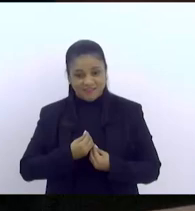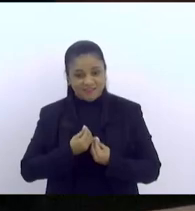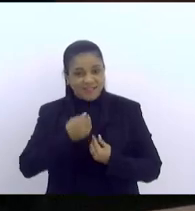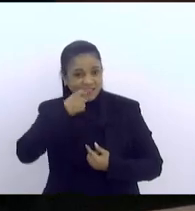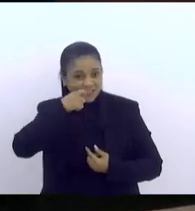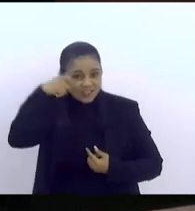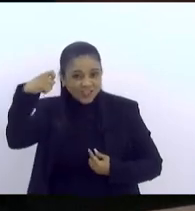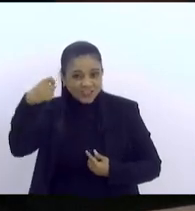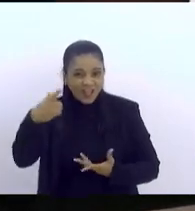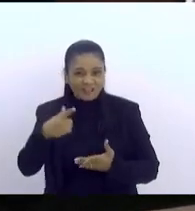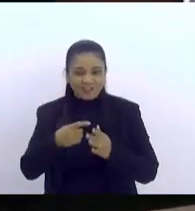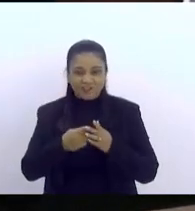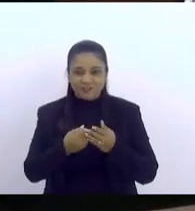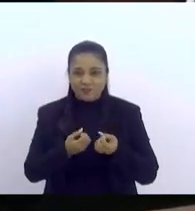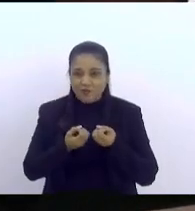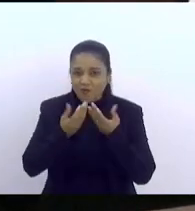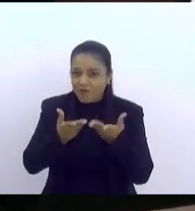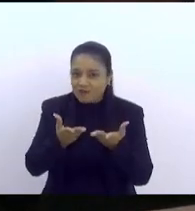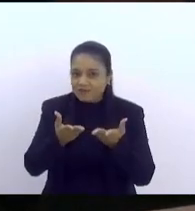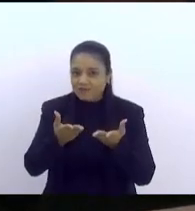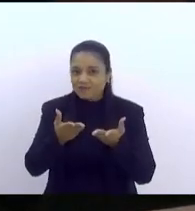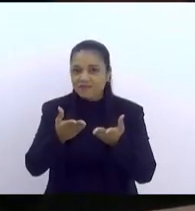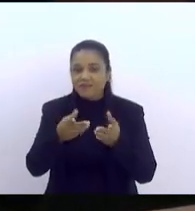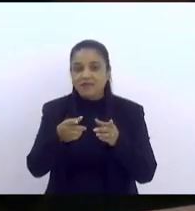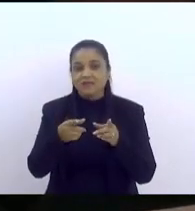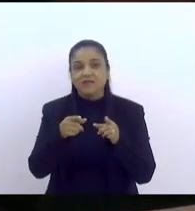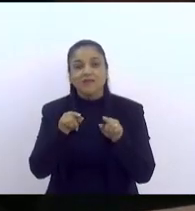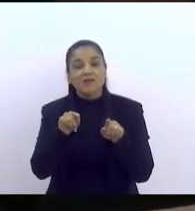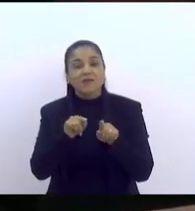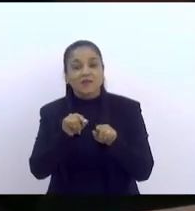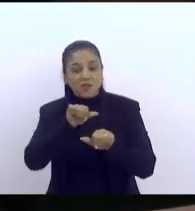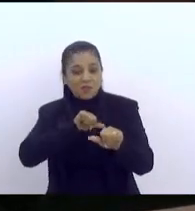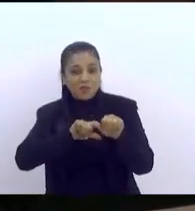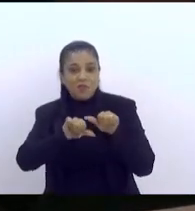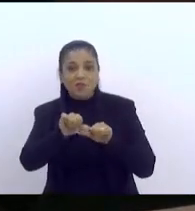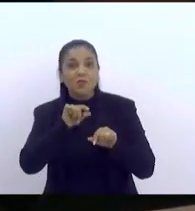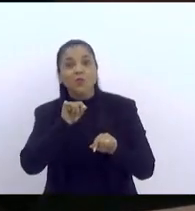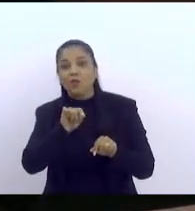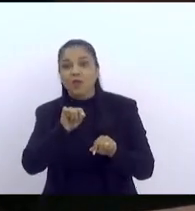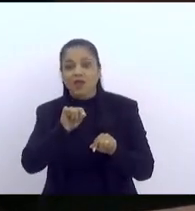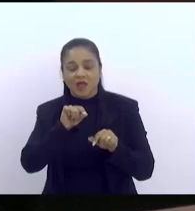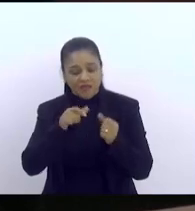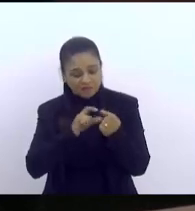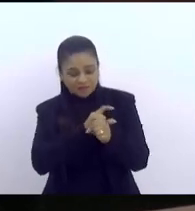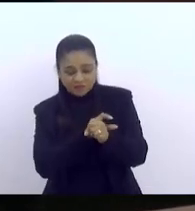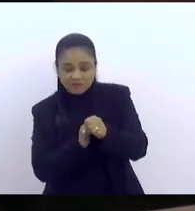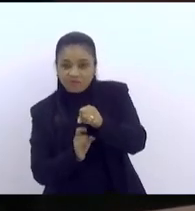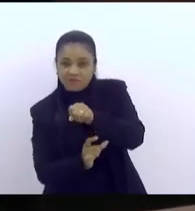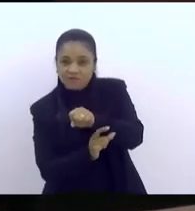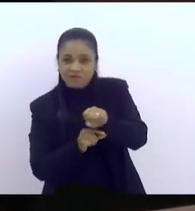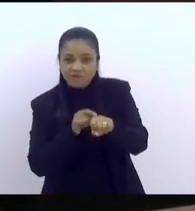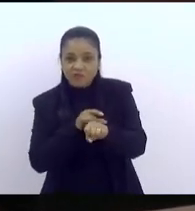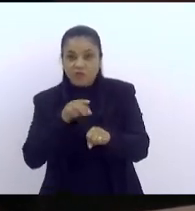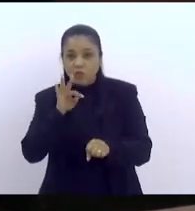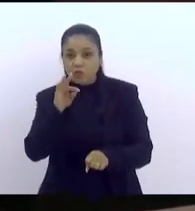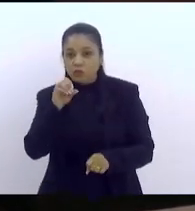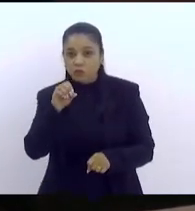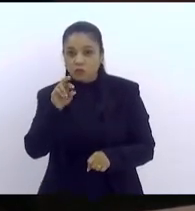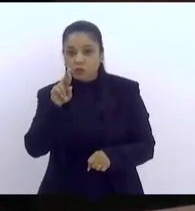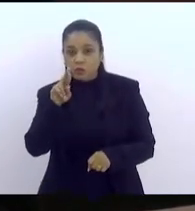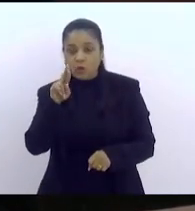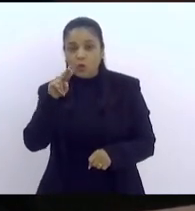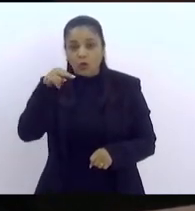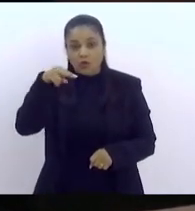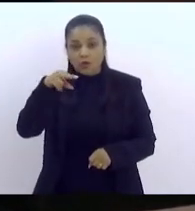nós possamos oferecer tornozeleiras eletrônicas para os dirigentes dessa instituição com assinatura